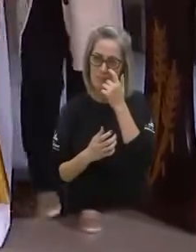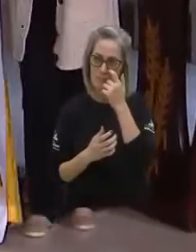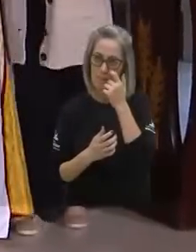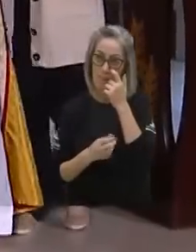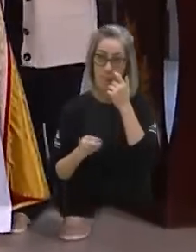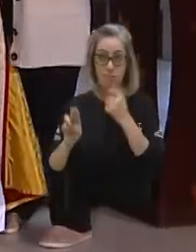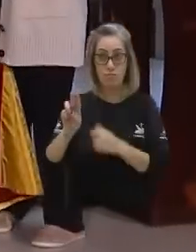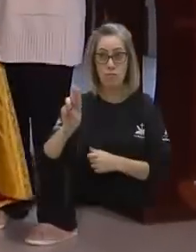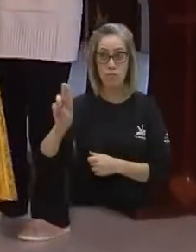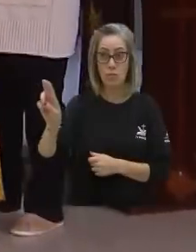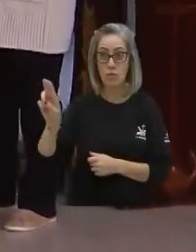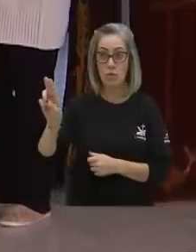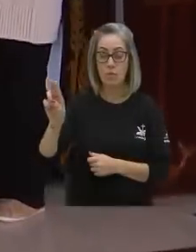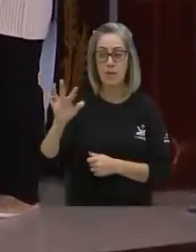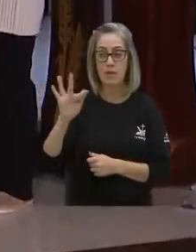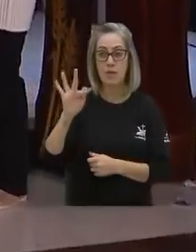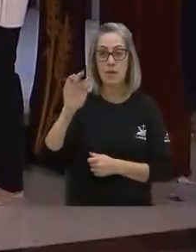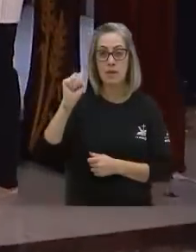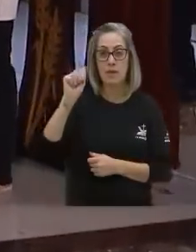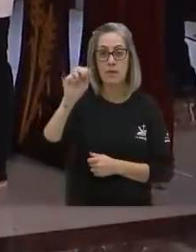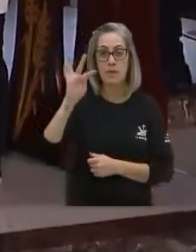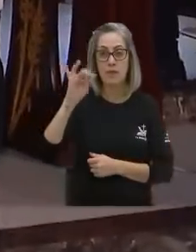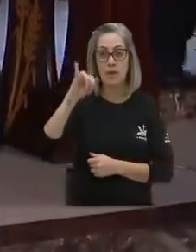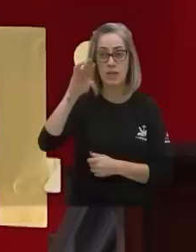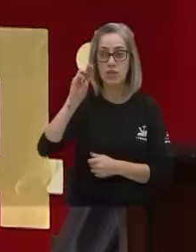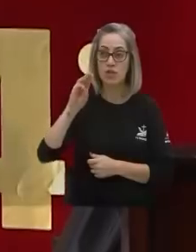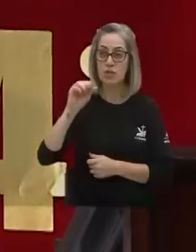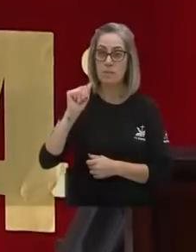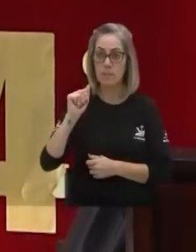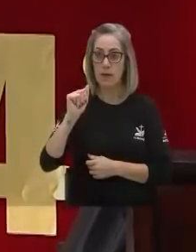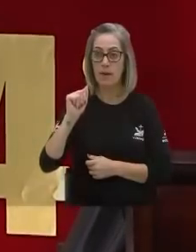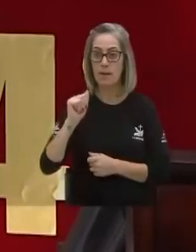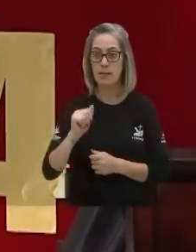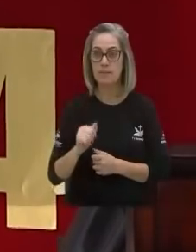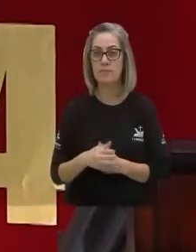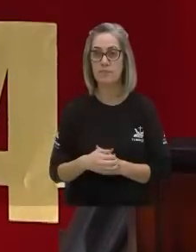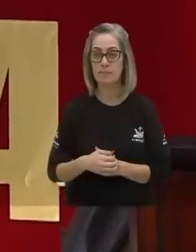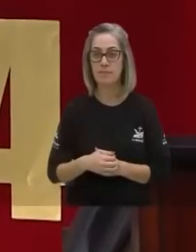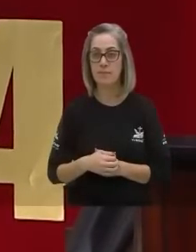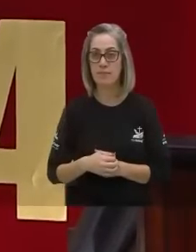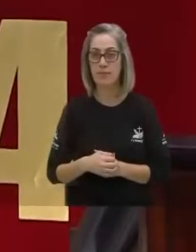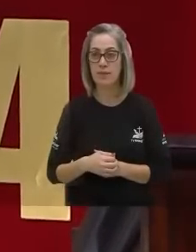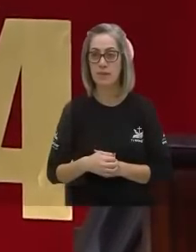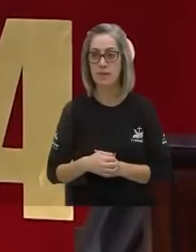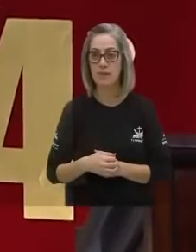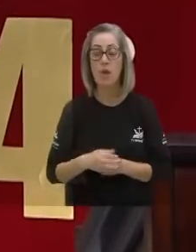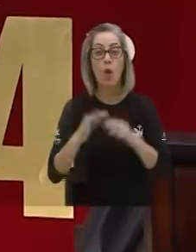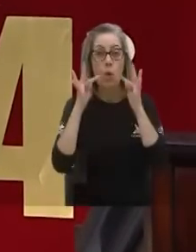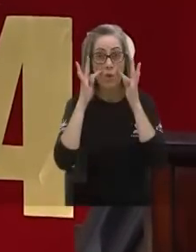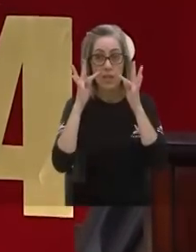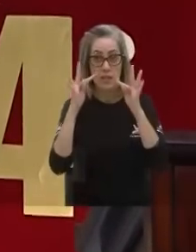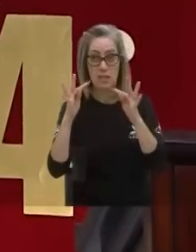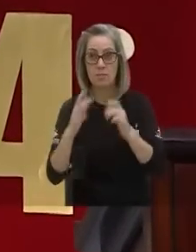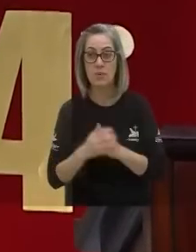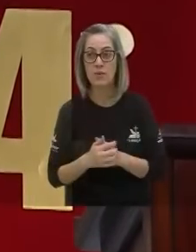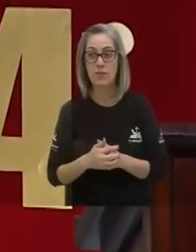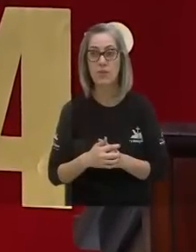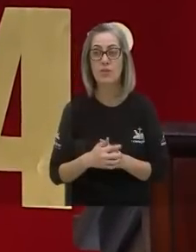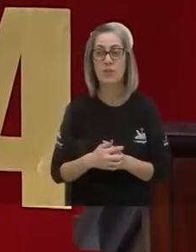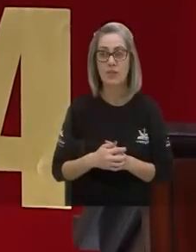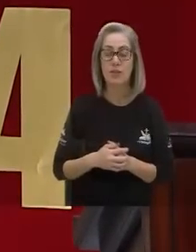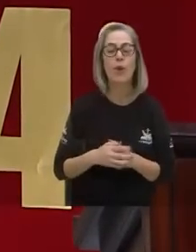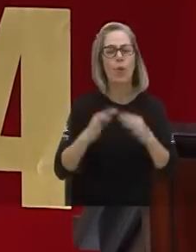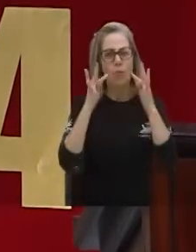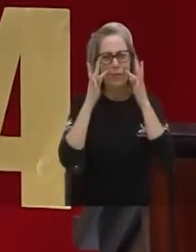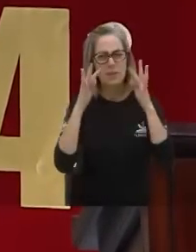Seu nome, por favor. Fátima Romana, sou de Niterói. Da onde? De Niterói. Niterói. Conta para ele seu testemunho. Gente, eu tenho um testemunho